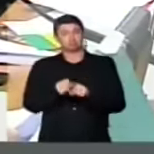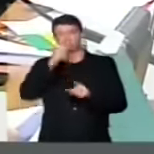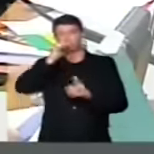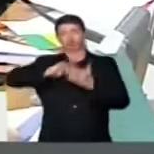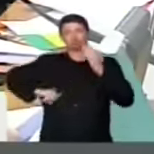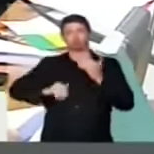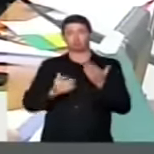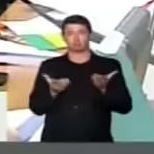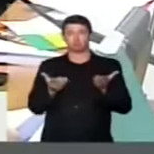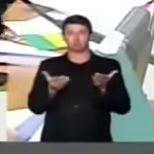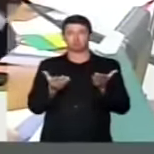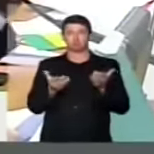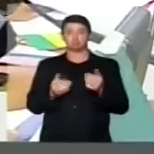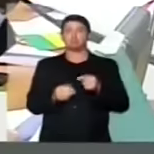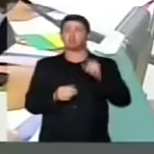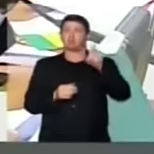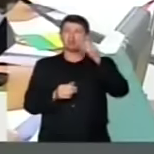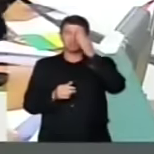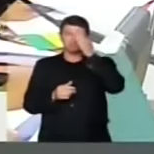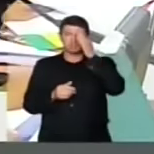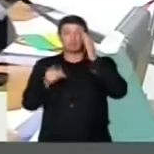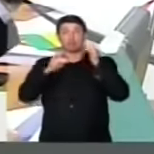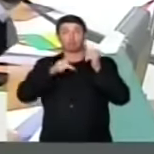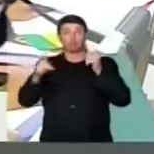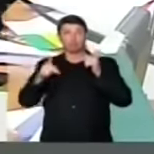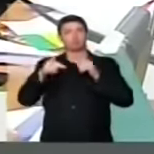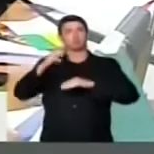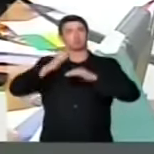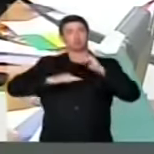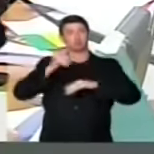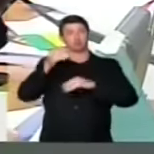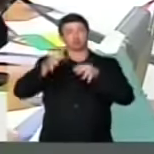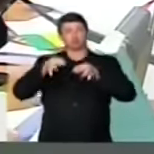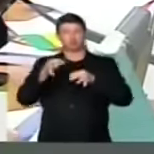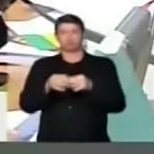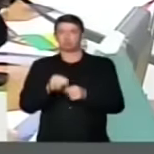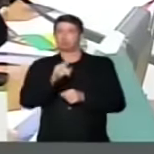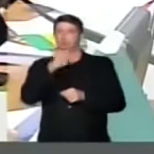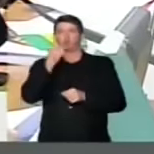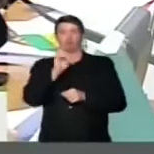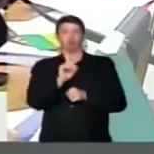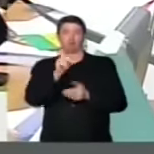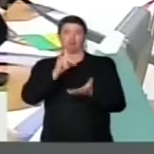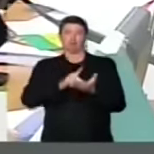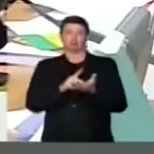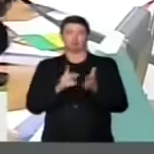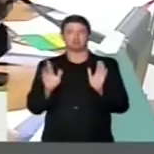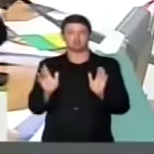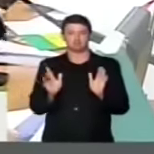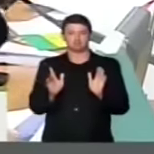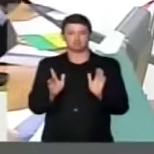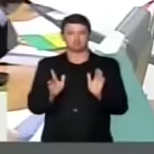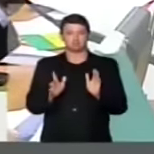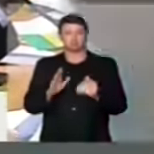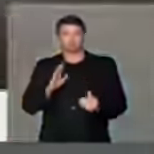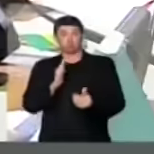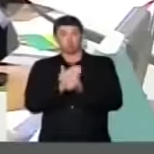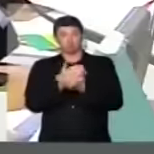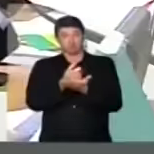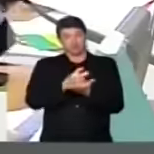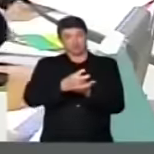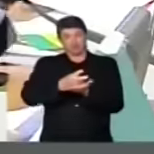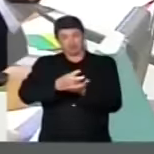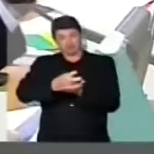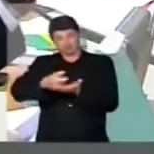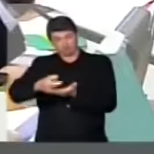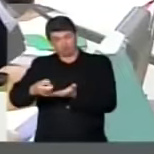aviltado. Ele sabe, como professor e jurista que é, que não disse a verdade para todos nós aqui. O processo de impeachment